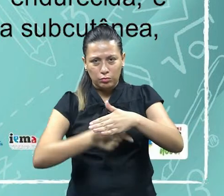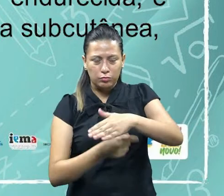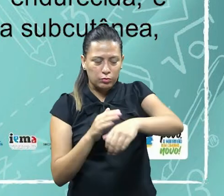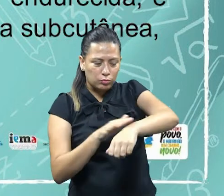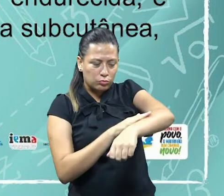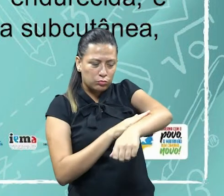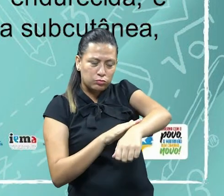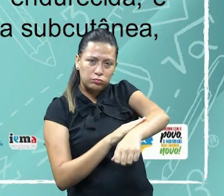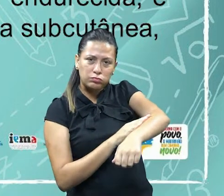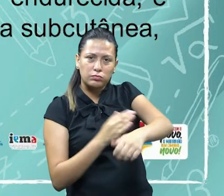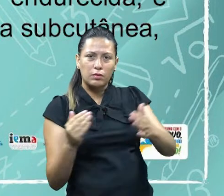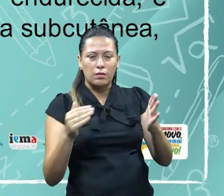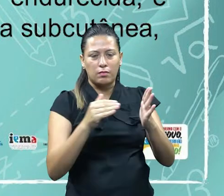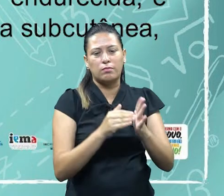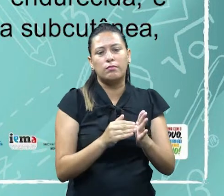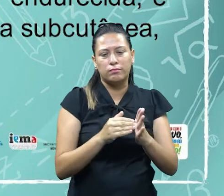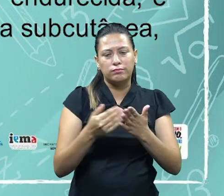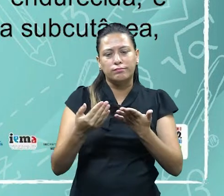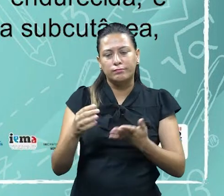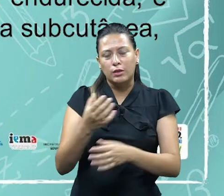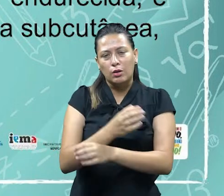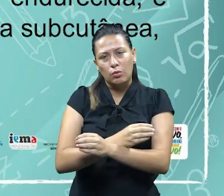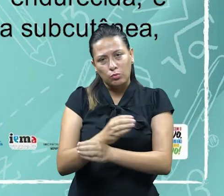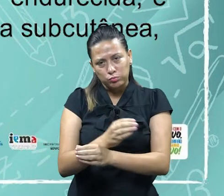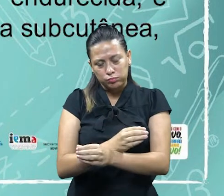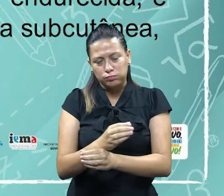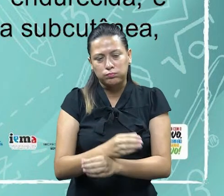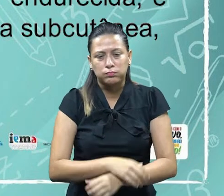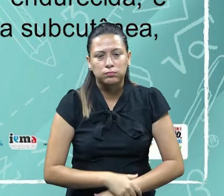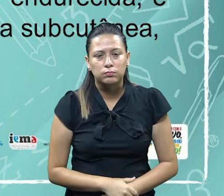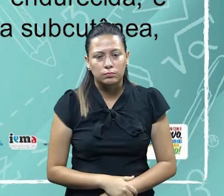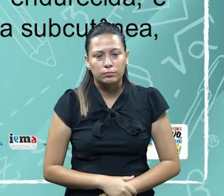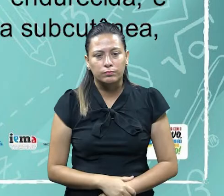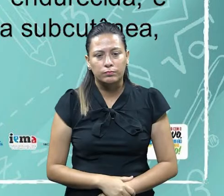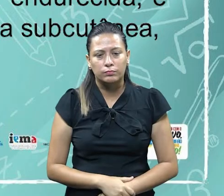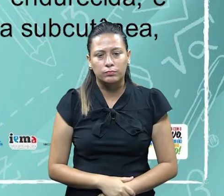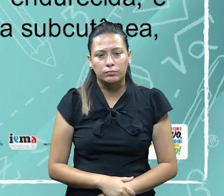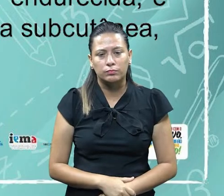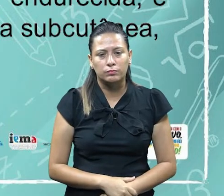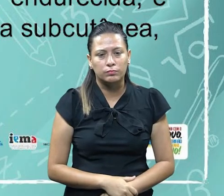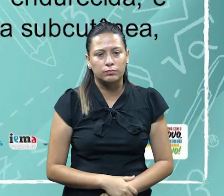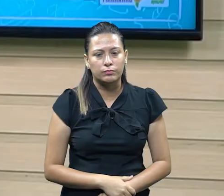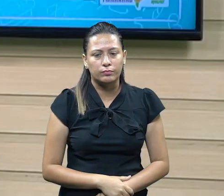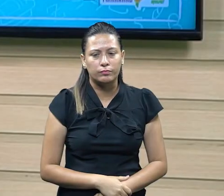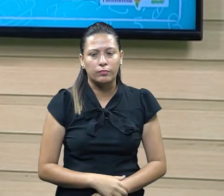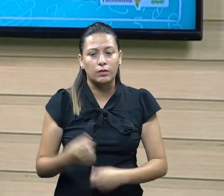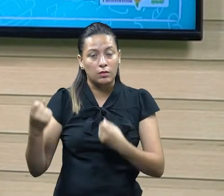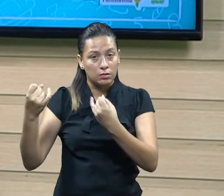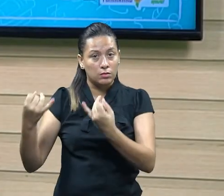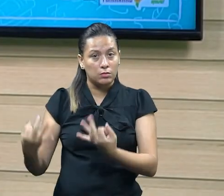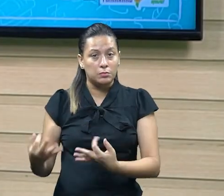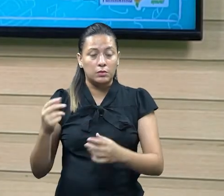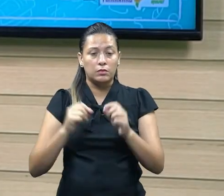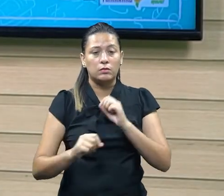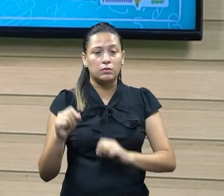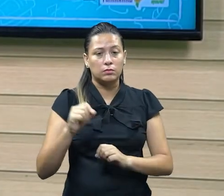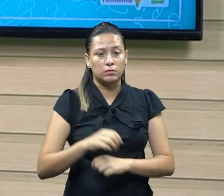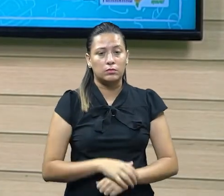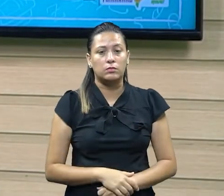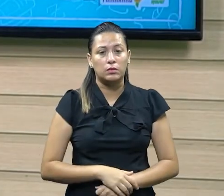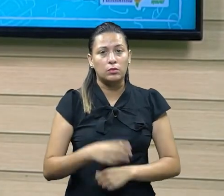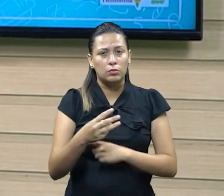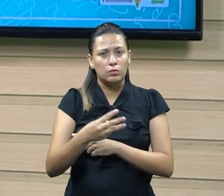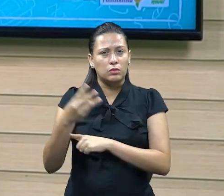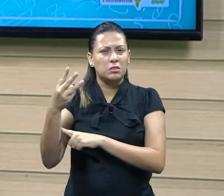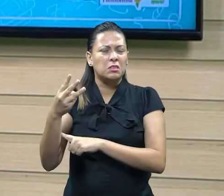internas até chegar nos músculos e nos ossos. Aqui diz que de nível 3